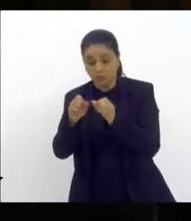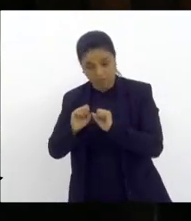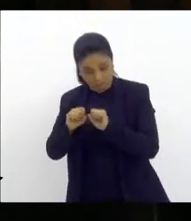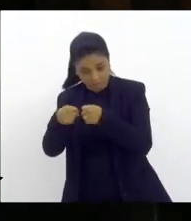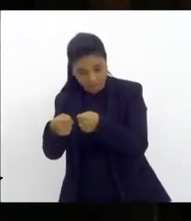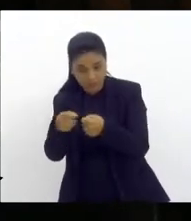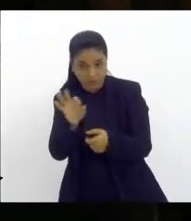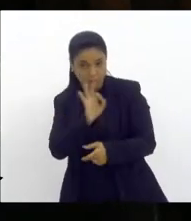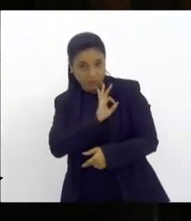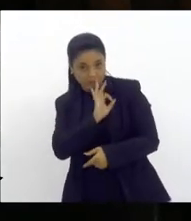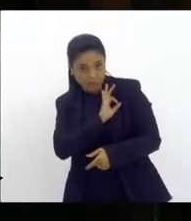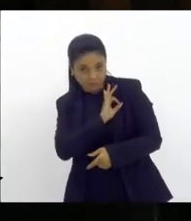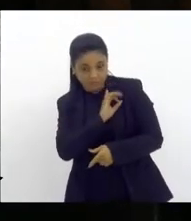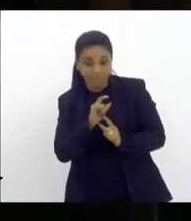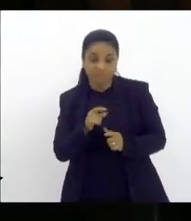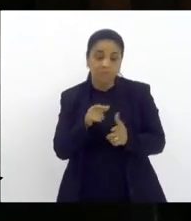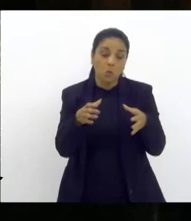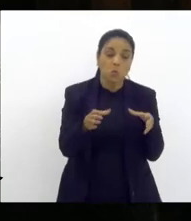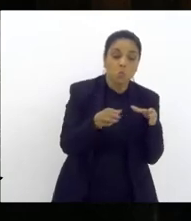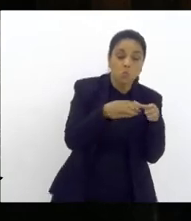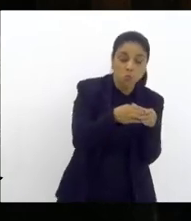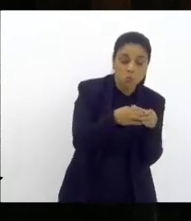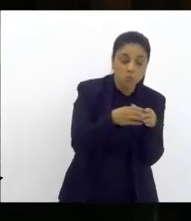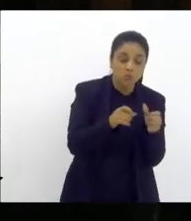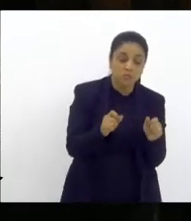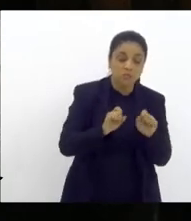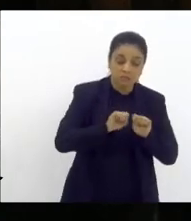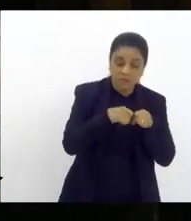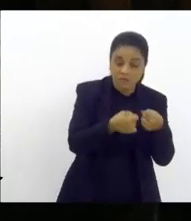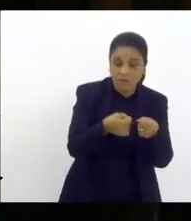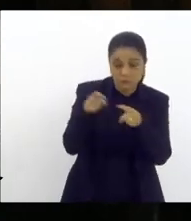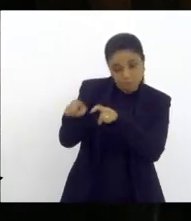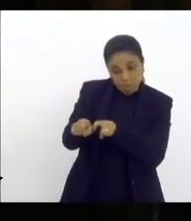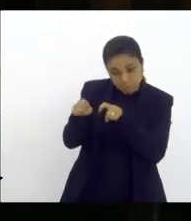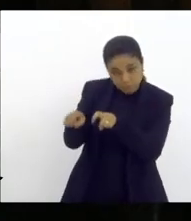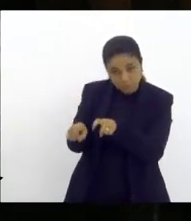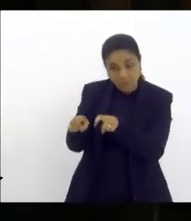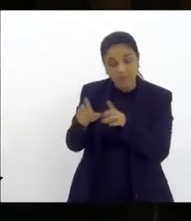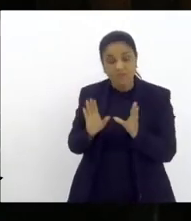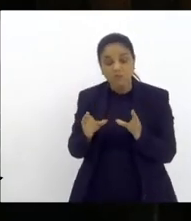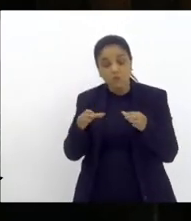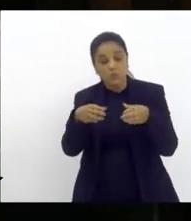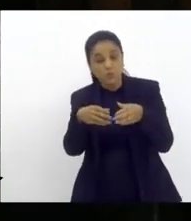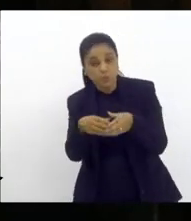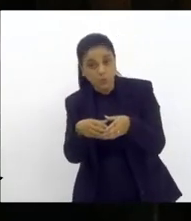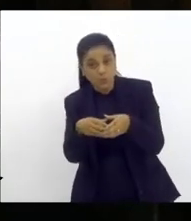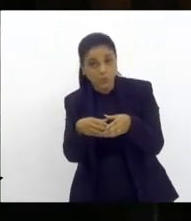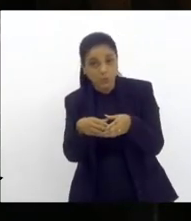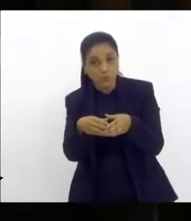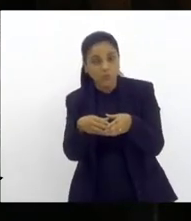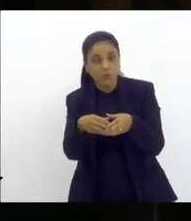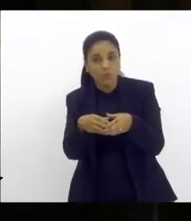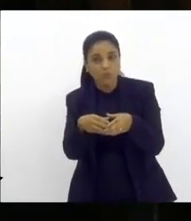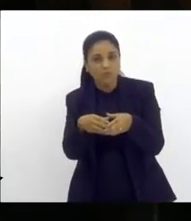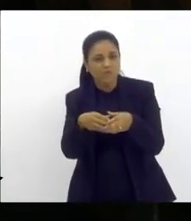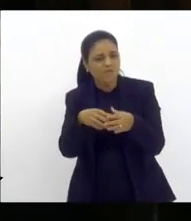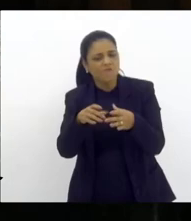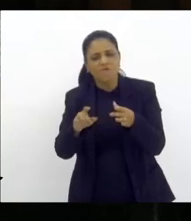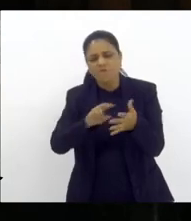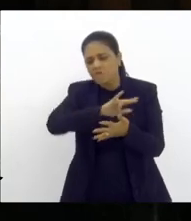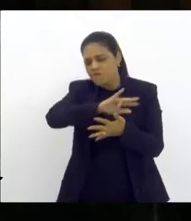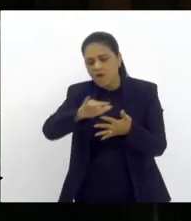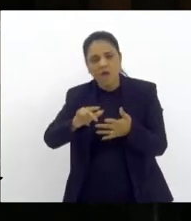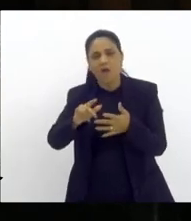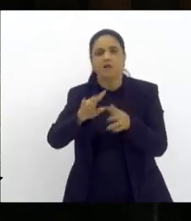existe a bancada de quem defende o produtor rural existe a bancada que defende n temas e